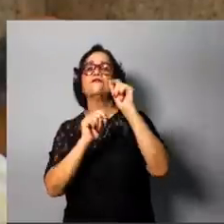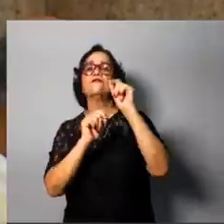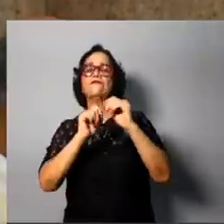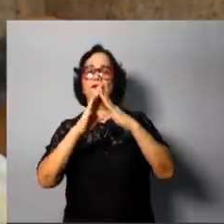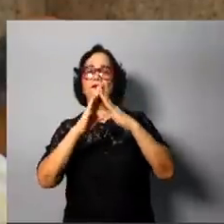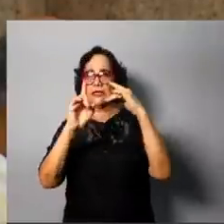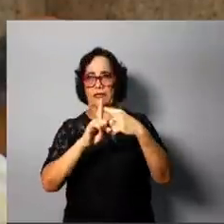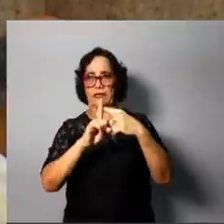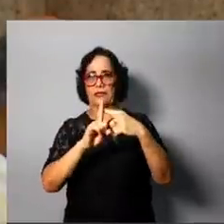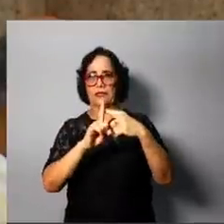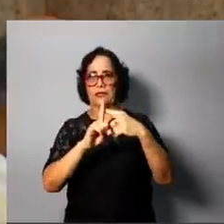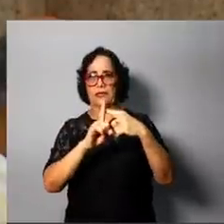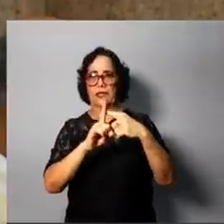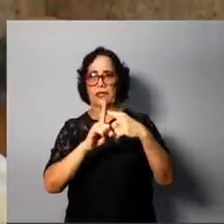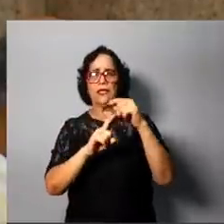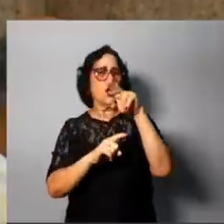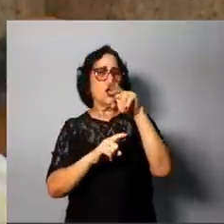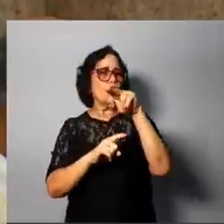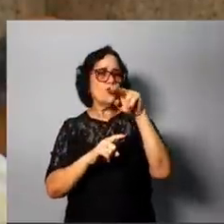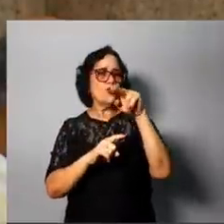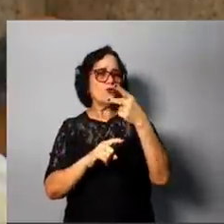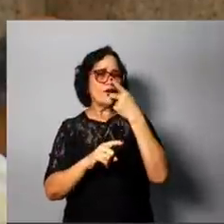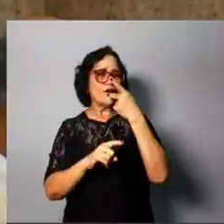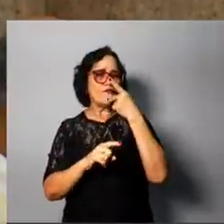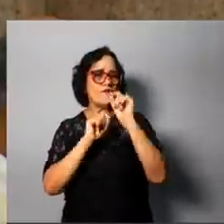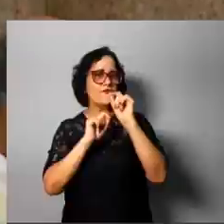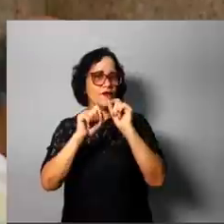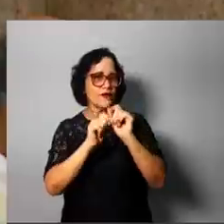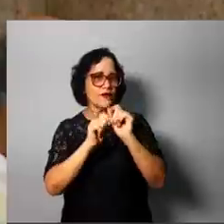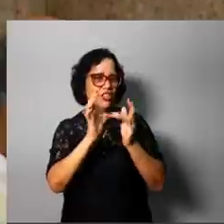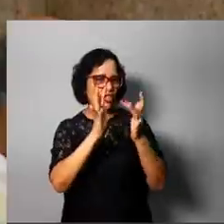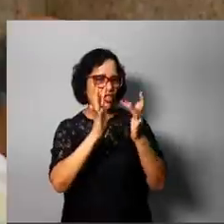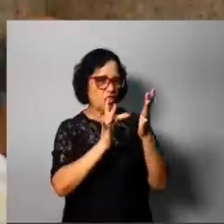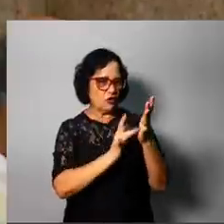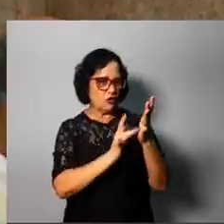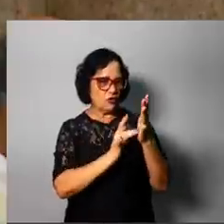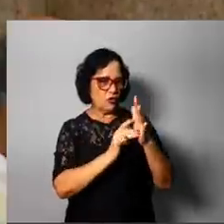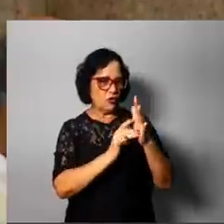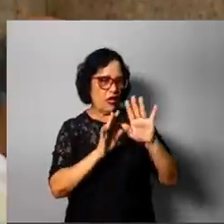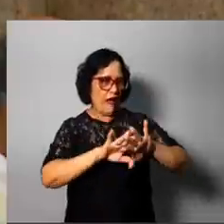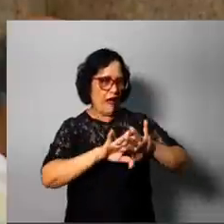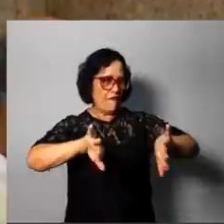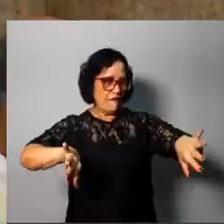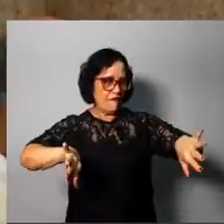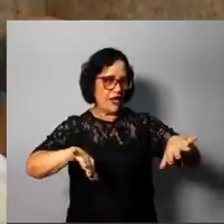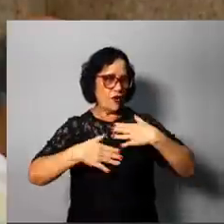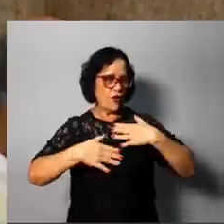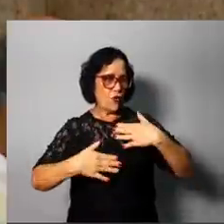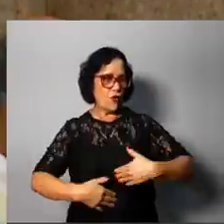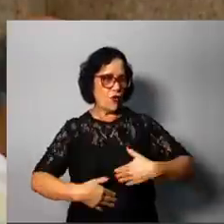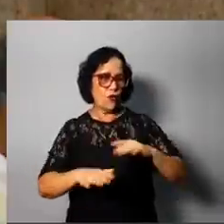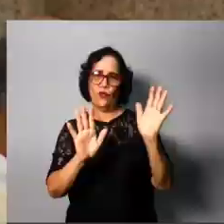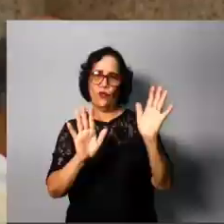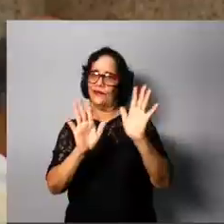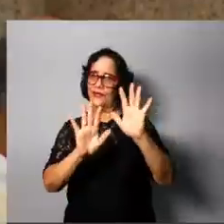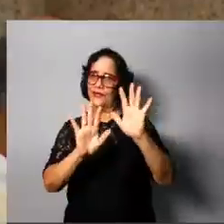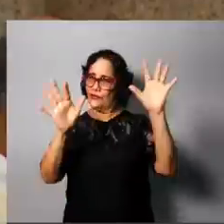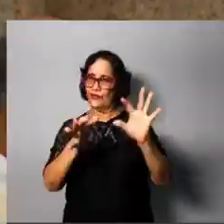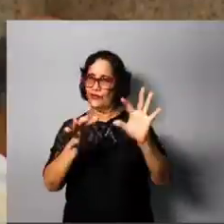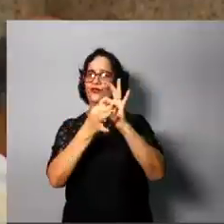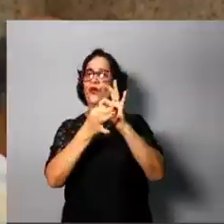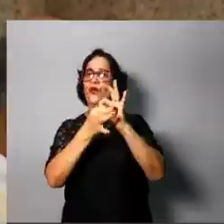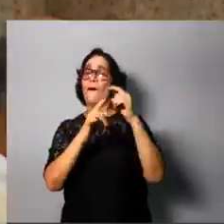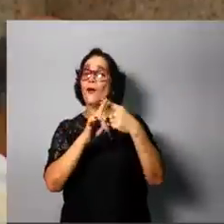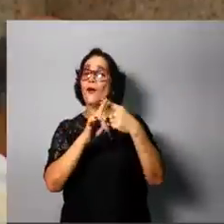mais é Cristo sem o corpo, mas o seu corpo glorioso é a sua Igreja.